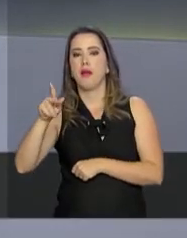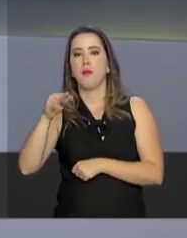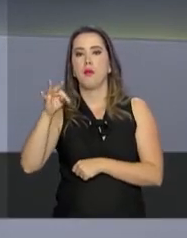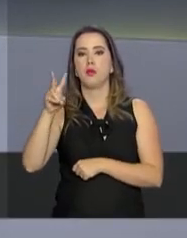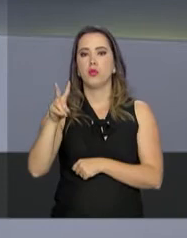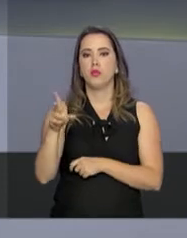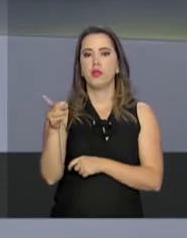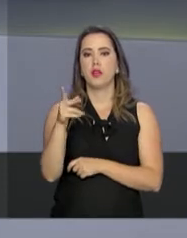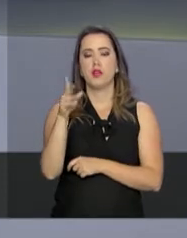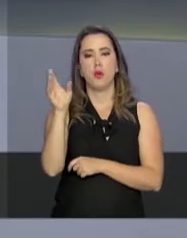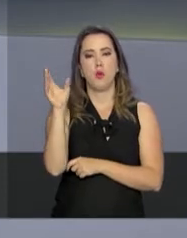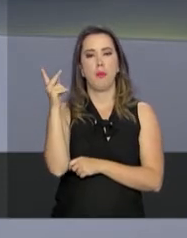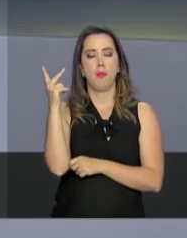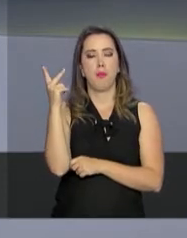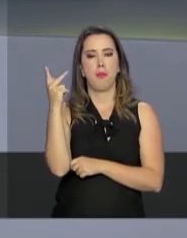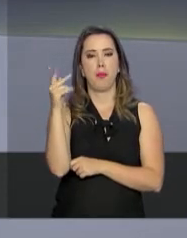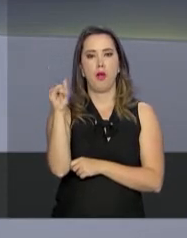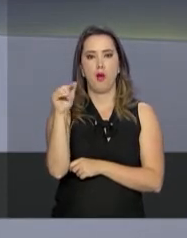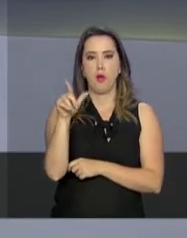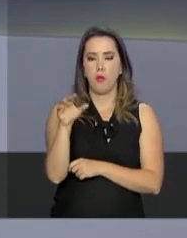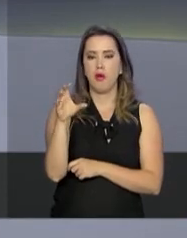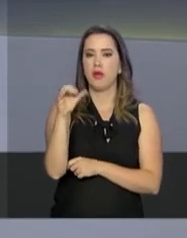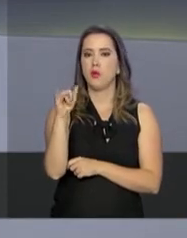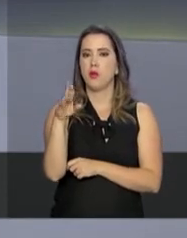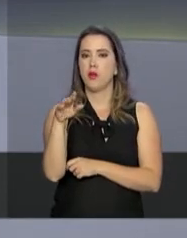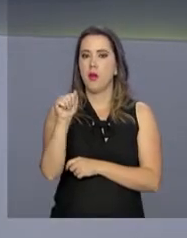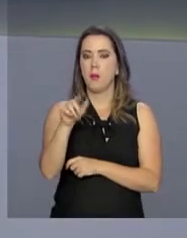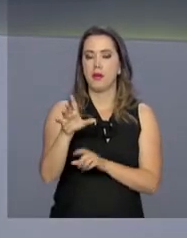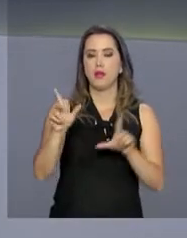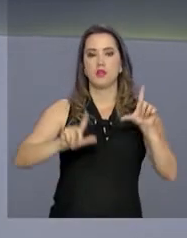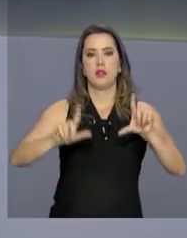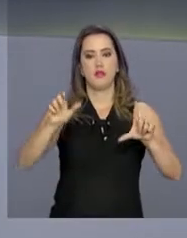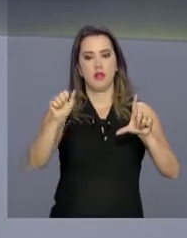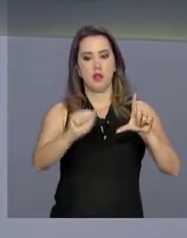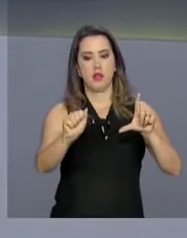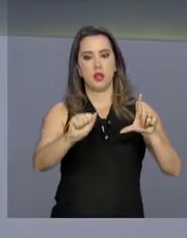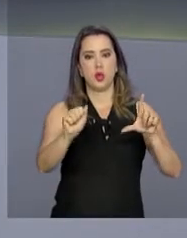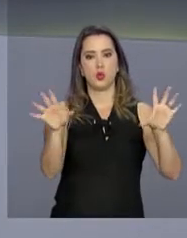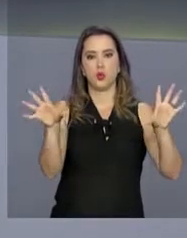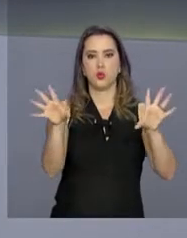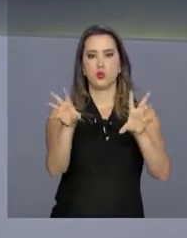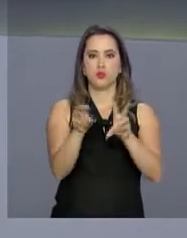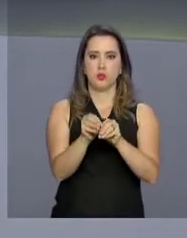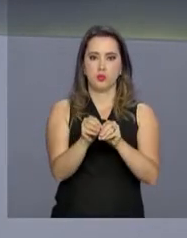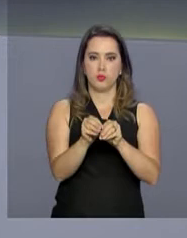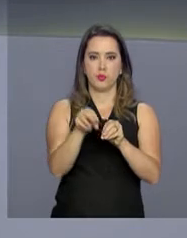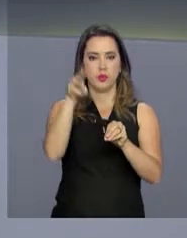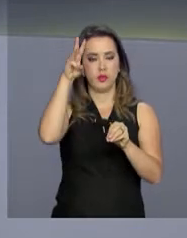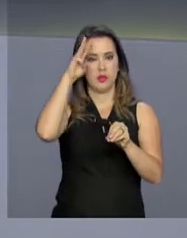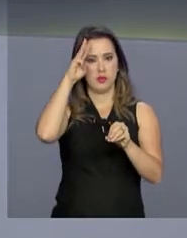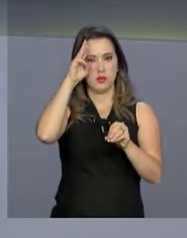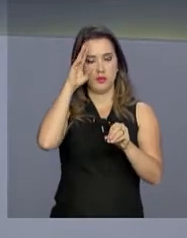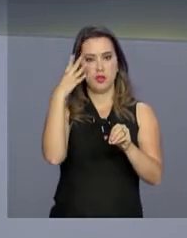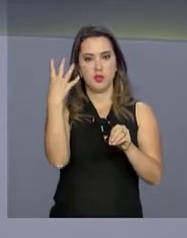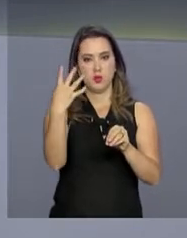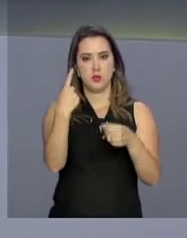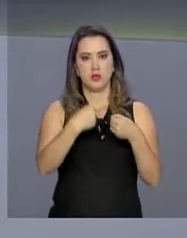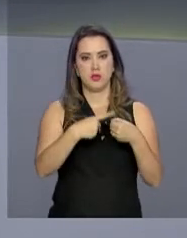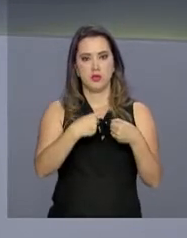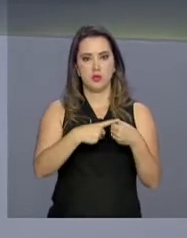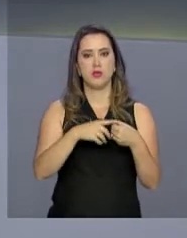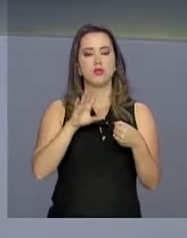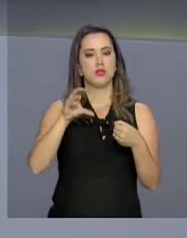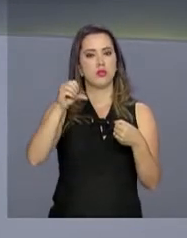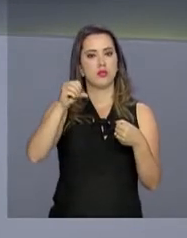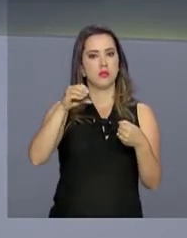palmas e cuiabá terá um sinal analógico de televisão desligado nesta terça feira as quatro cidades atingiram o percentual